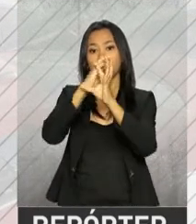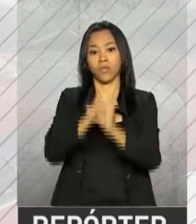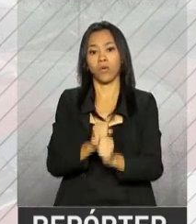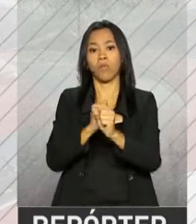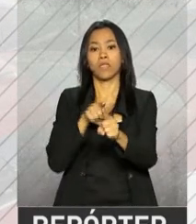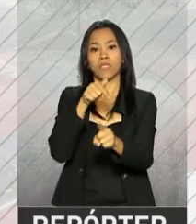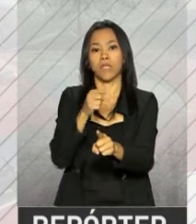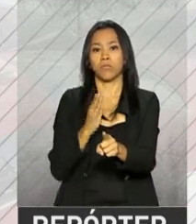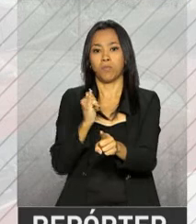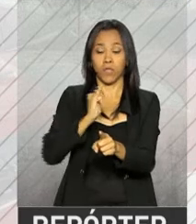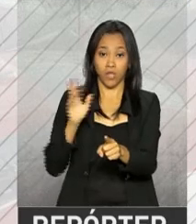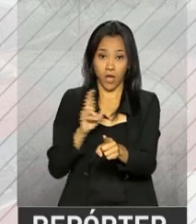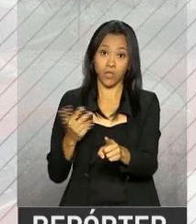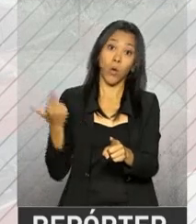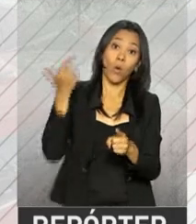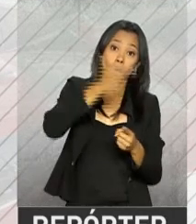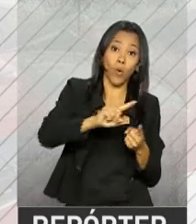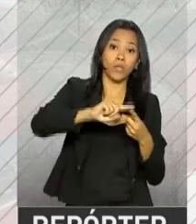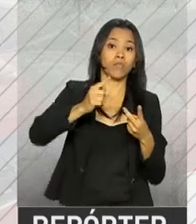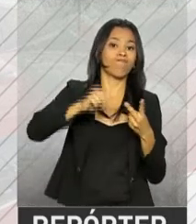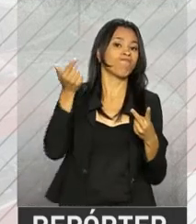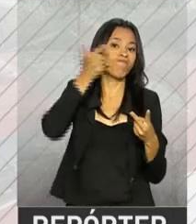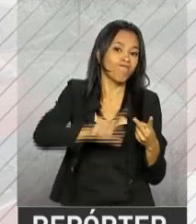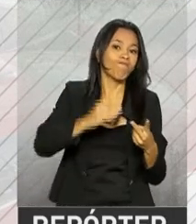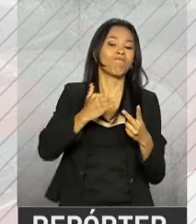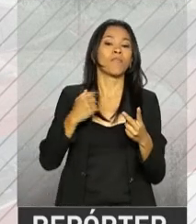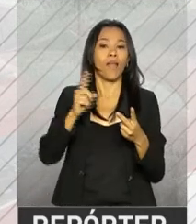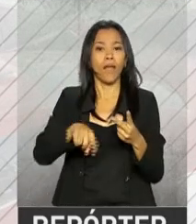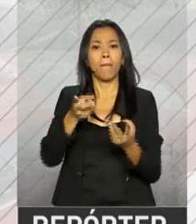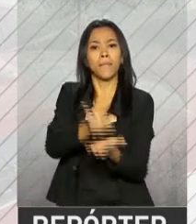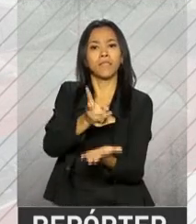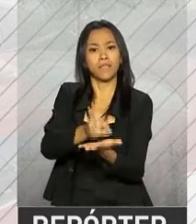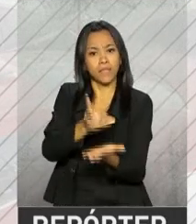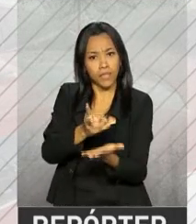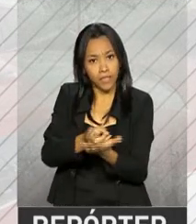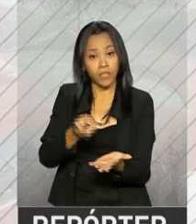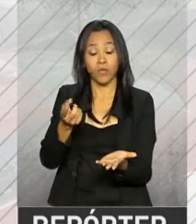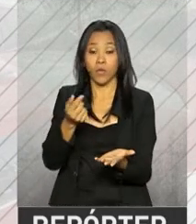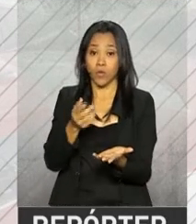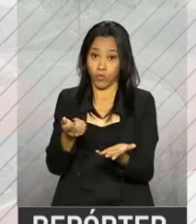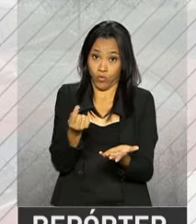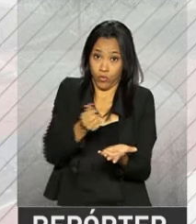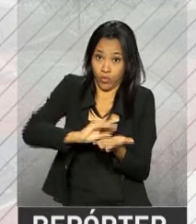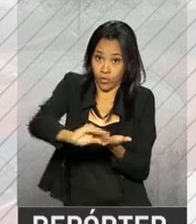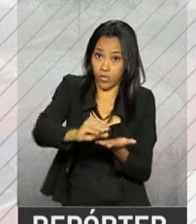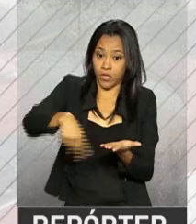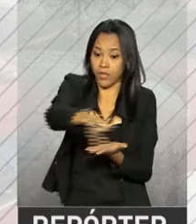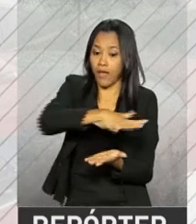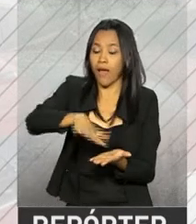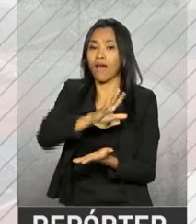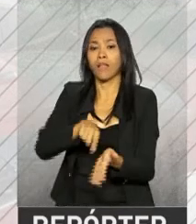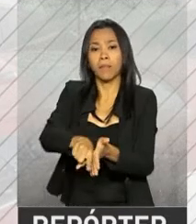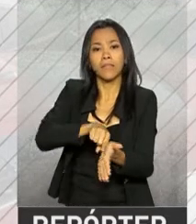bilhões de reais outra conquista do programa foi a manutenção dos investimentos das montadoras de carros em pesquisa e